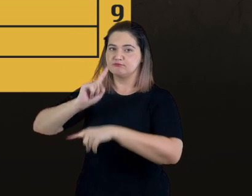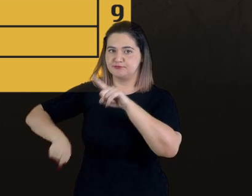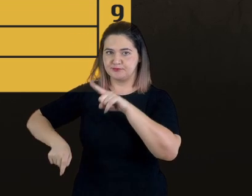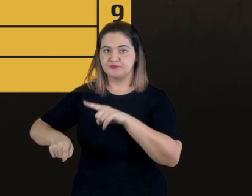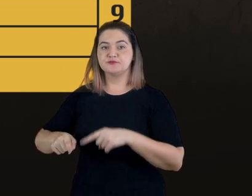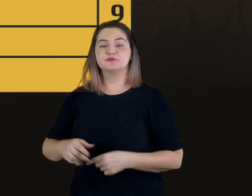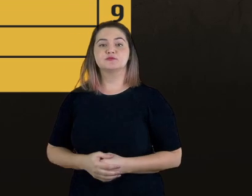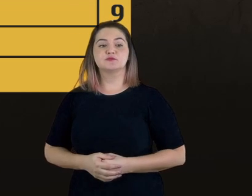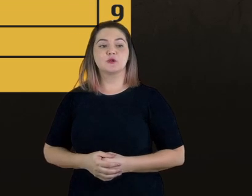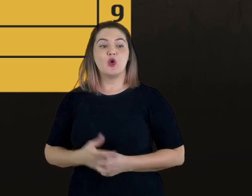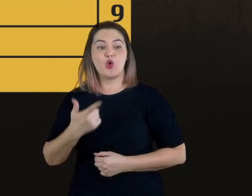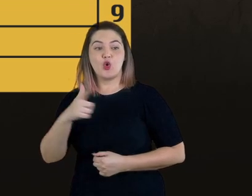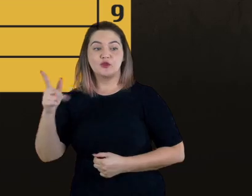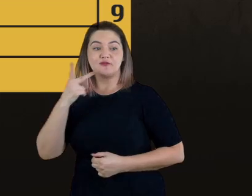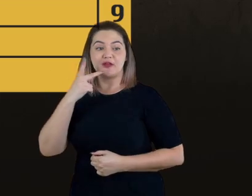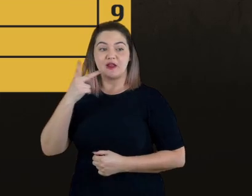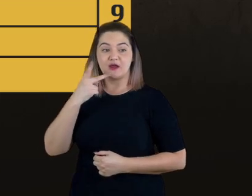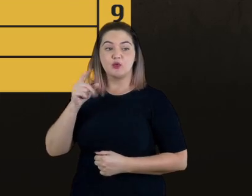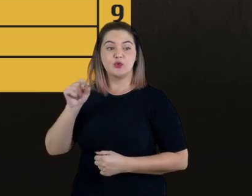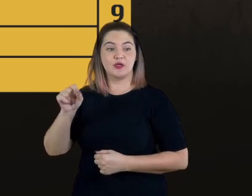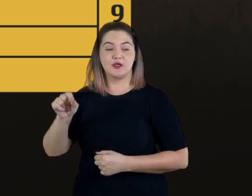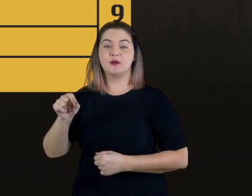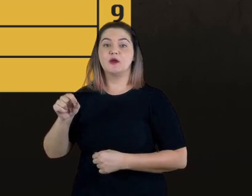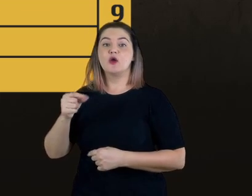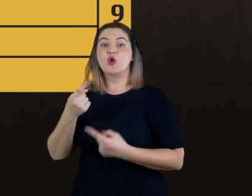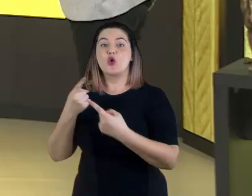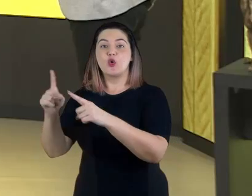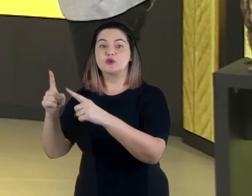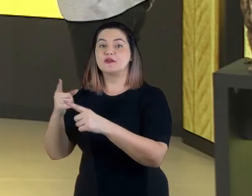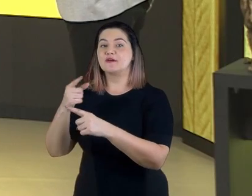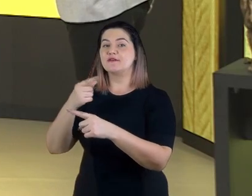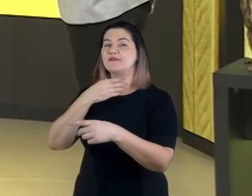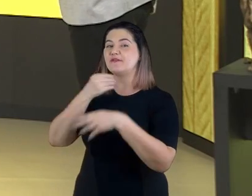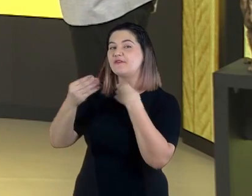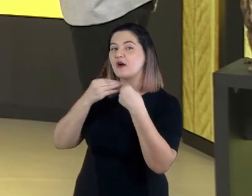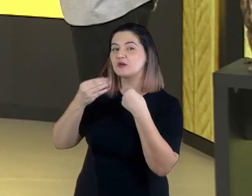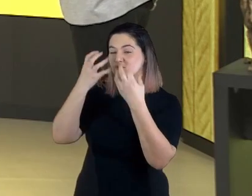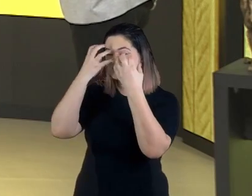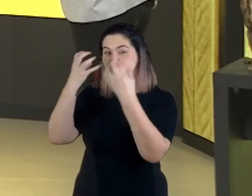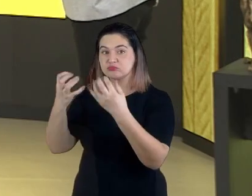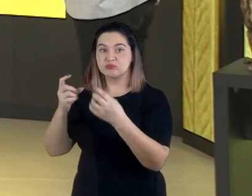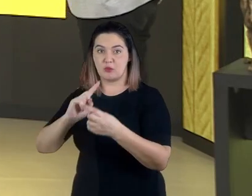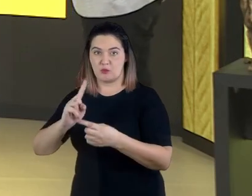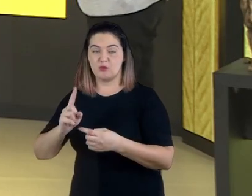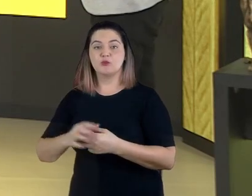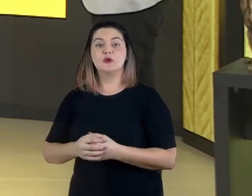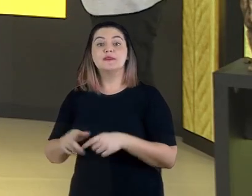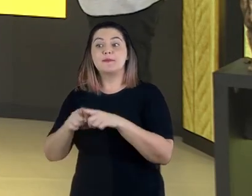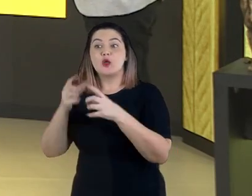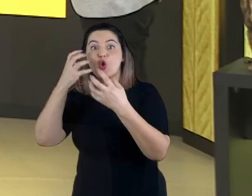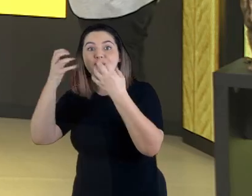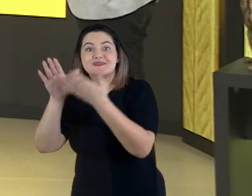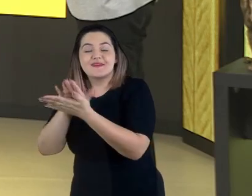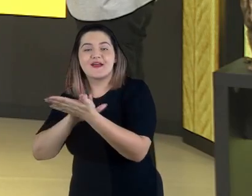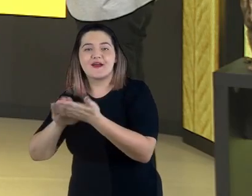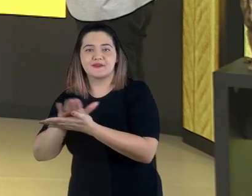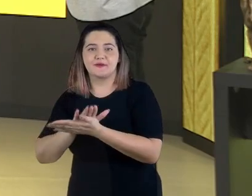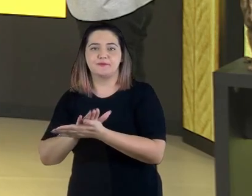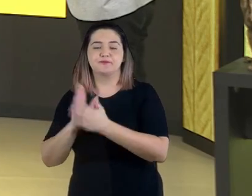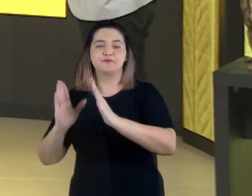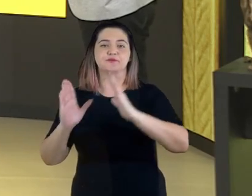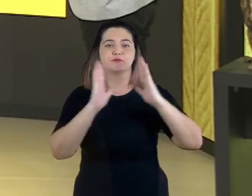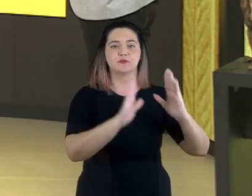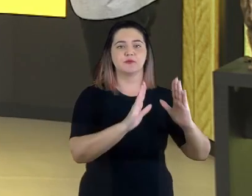teu próximo, não cobiçarás a mulher do teu próximo. Quando vamos, porém, ao catecismo, na parte